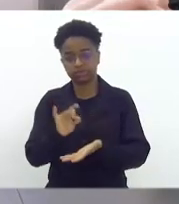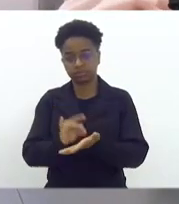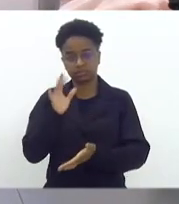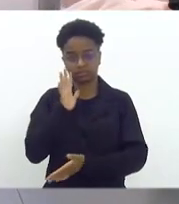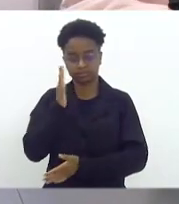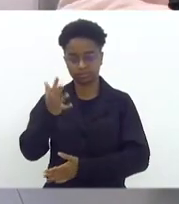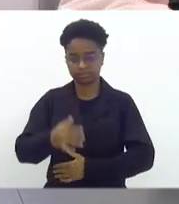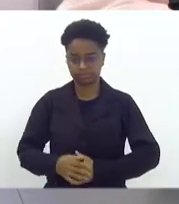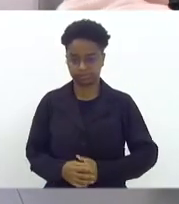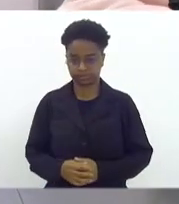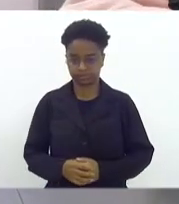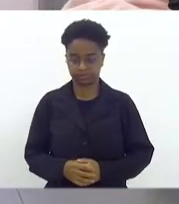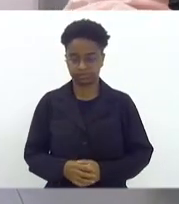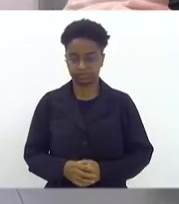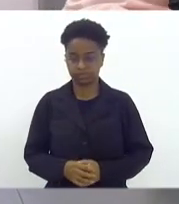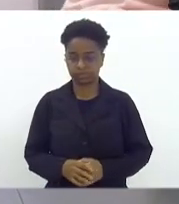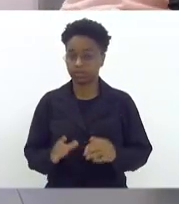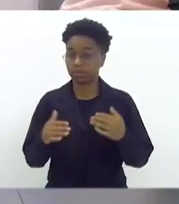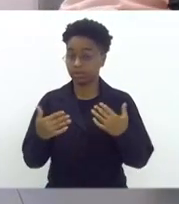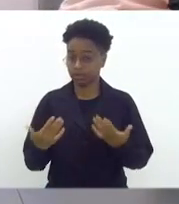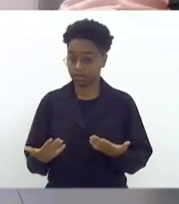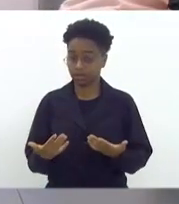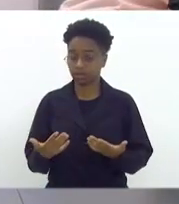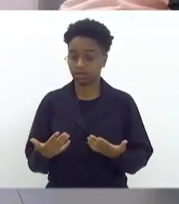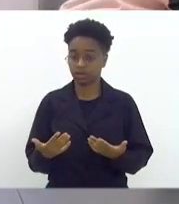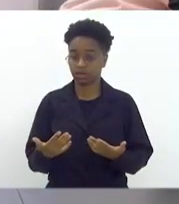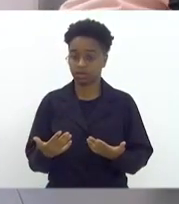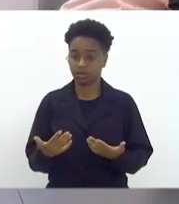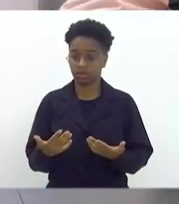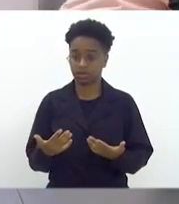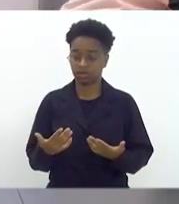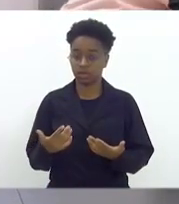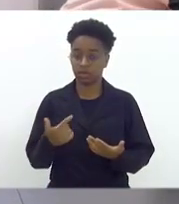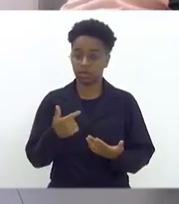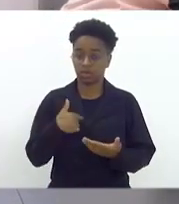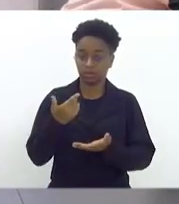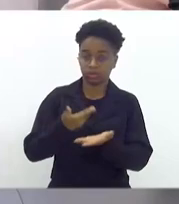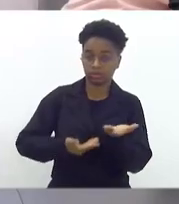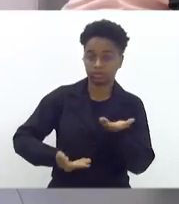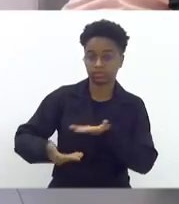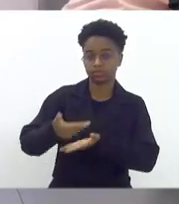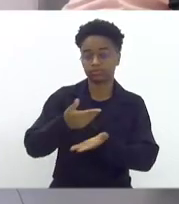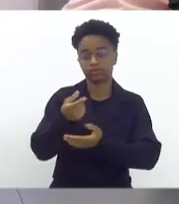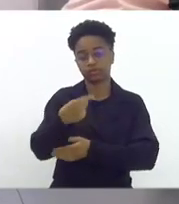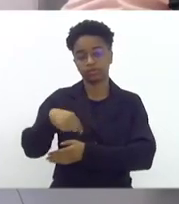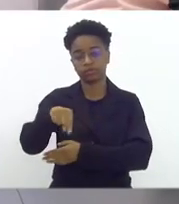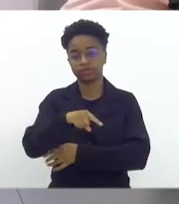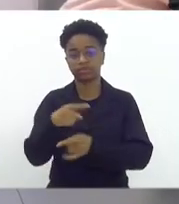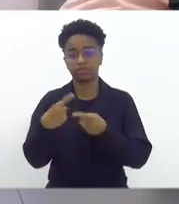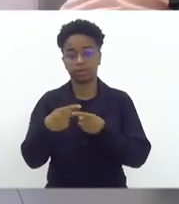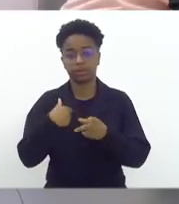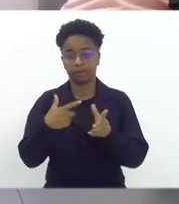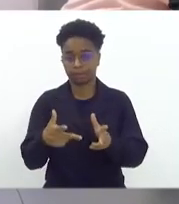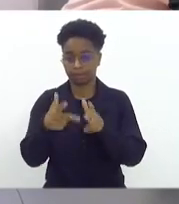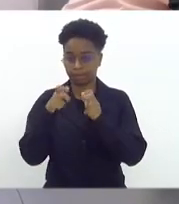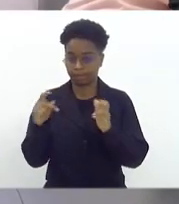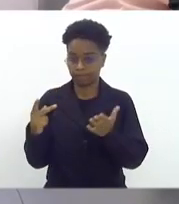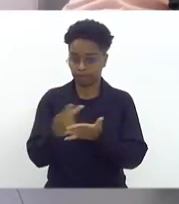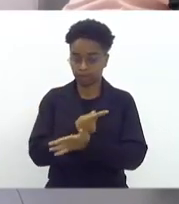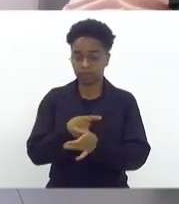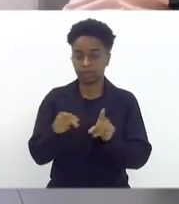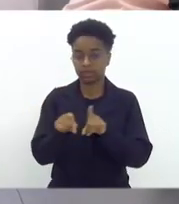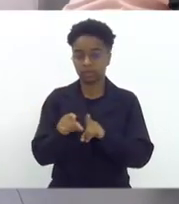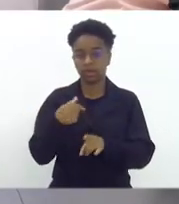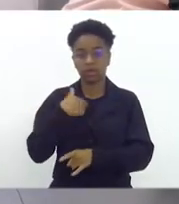solucionados então é um pouco disso dividir aqui com vocês porque eu vi isso acontecendo e acho que a gente tem